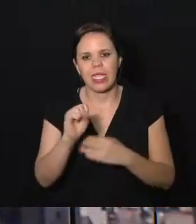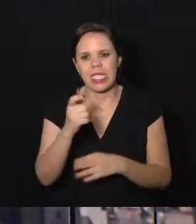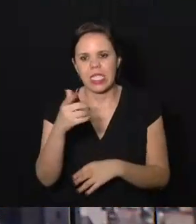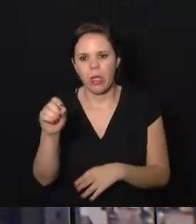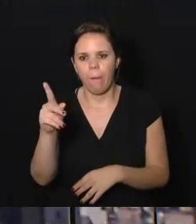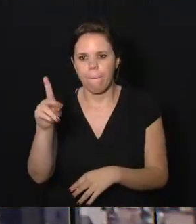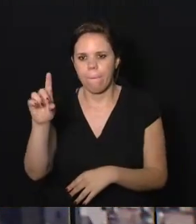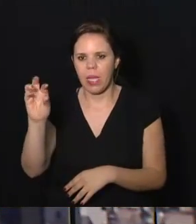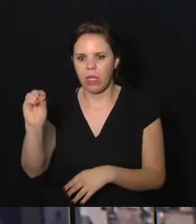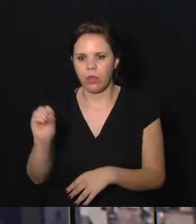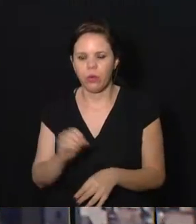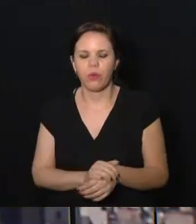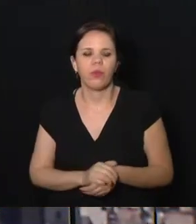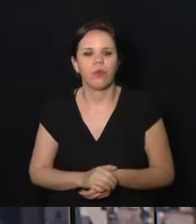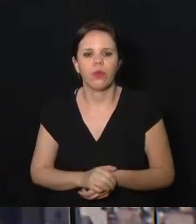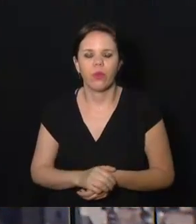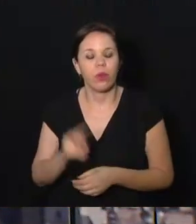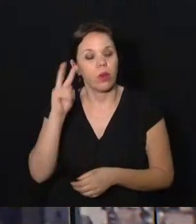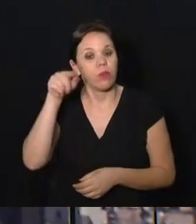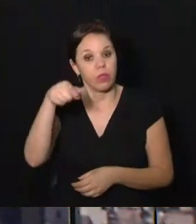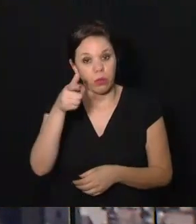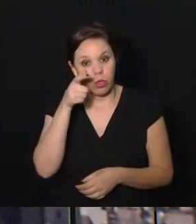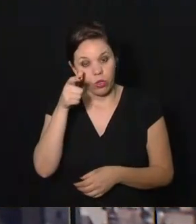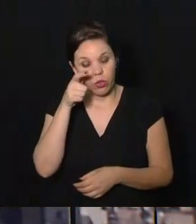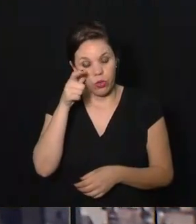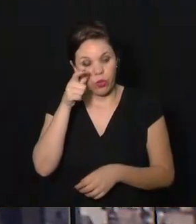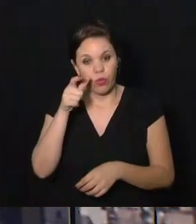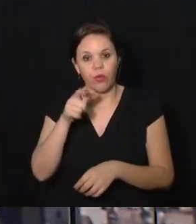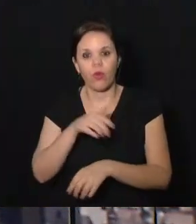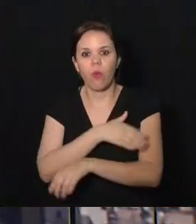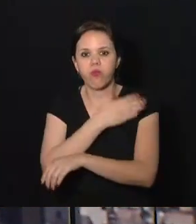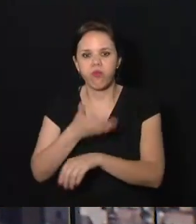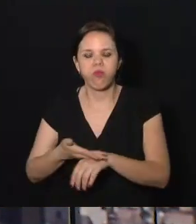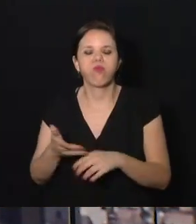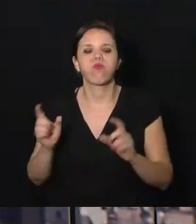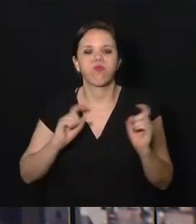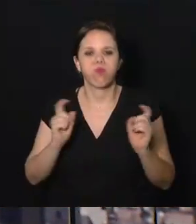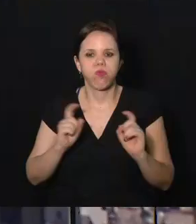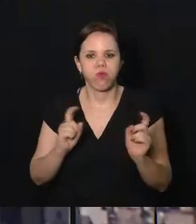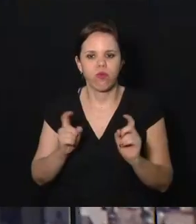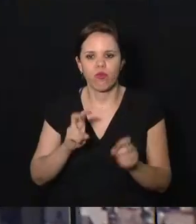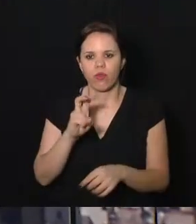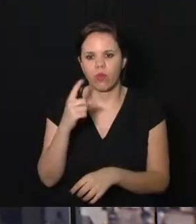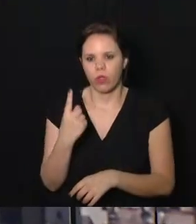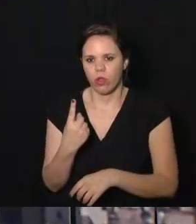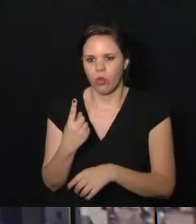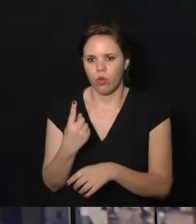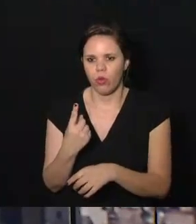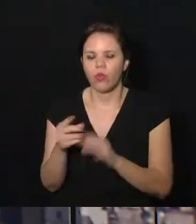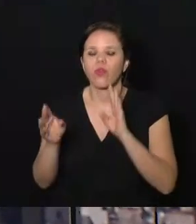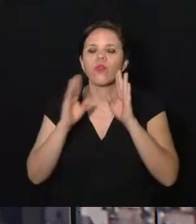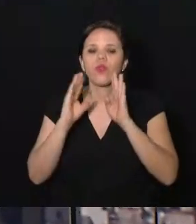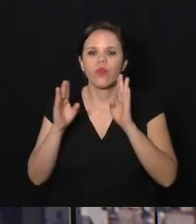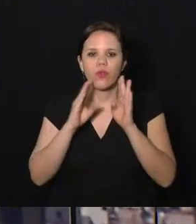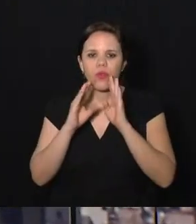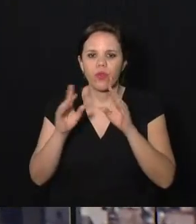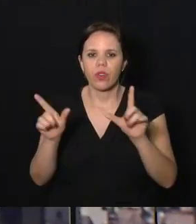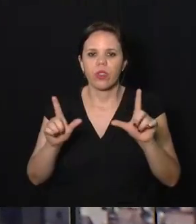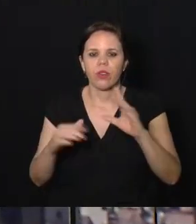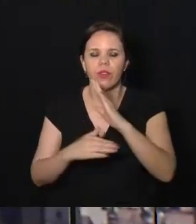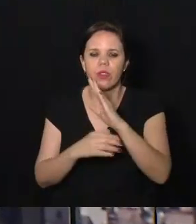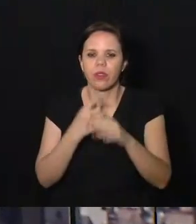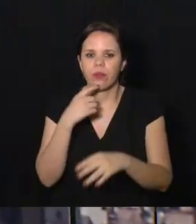Pedro. Lembrando que você pode assistir na íntegra a reunião ordinária de número 51 no Facebook da TV